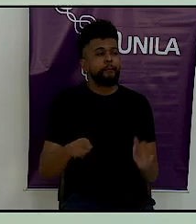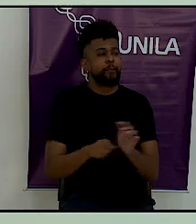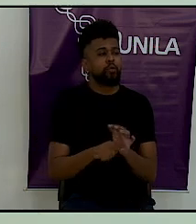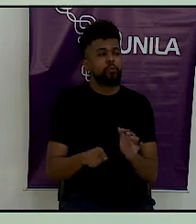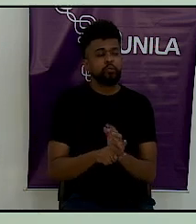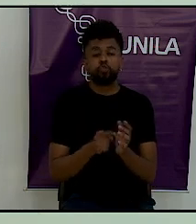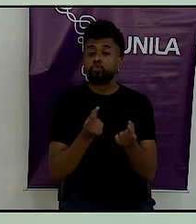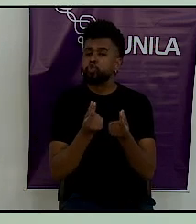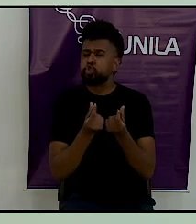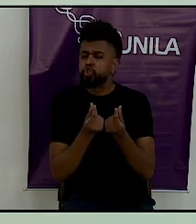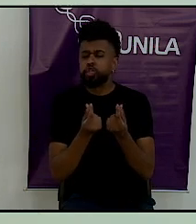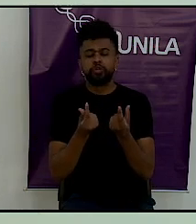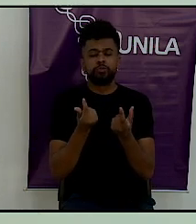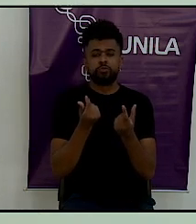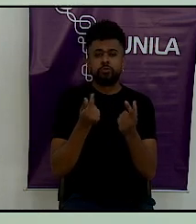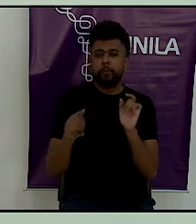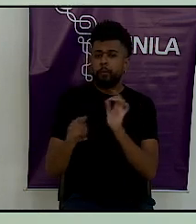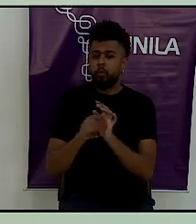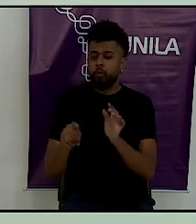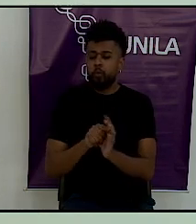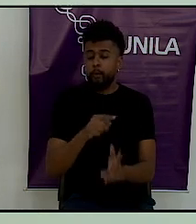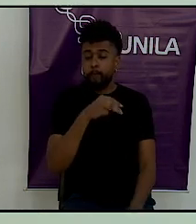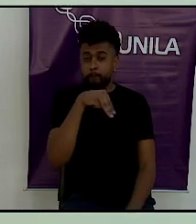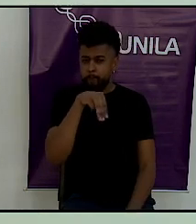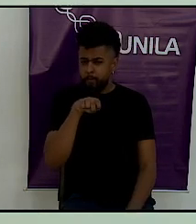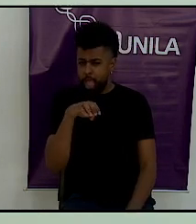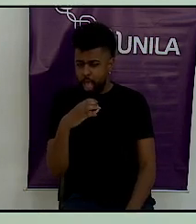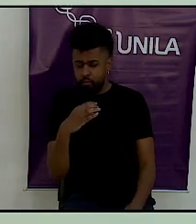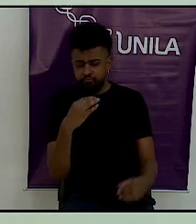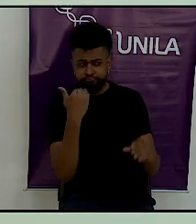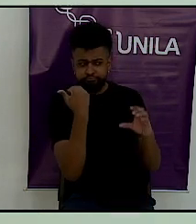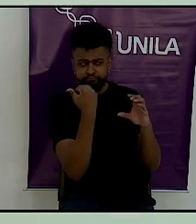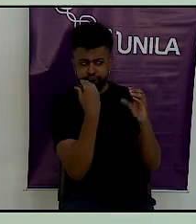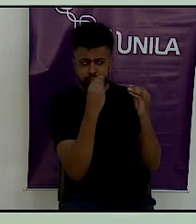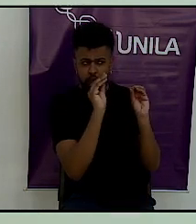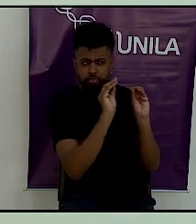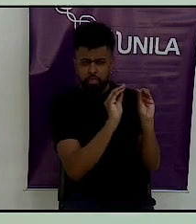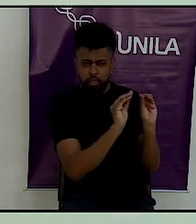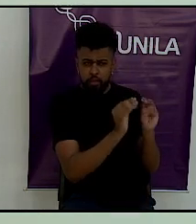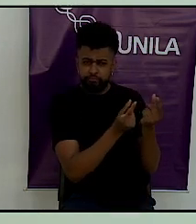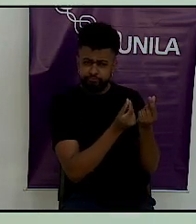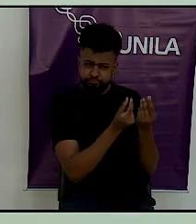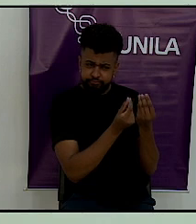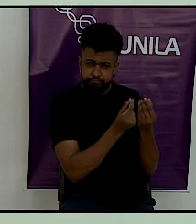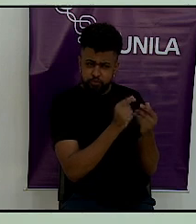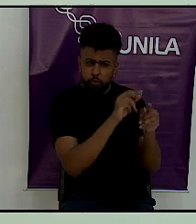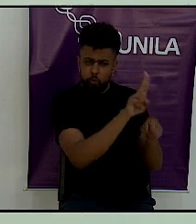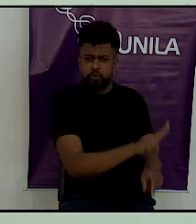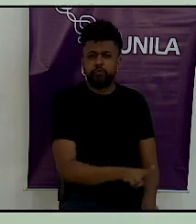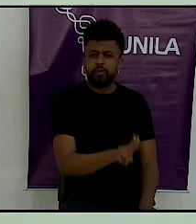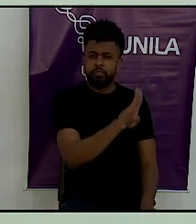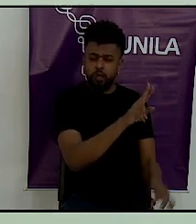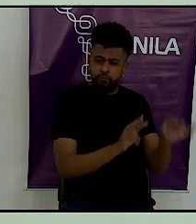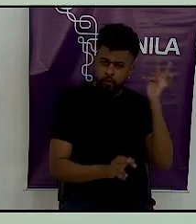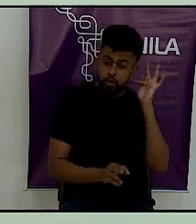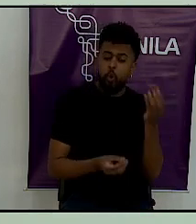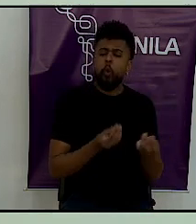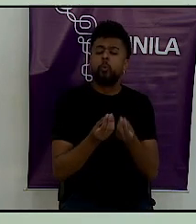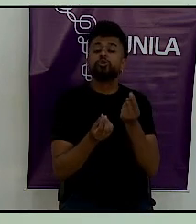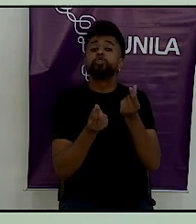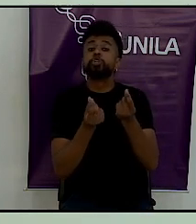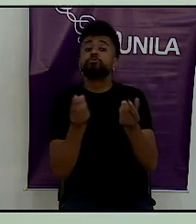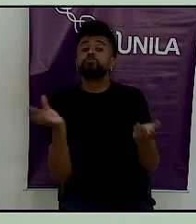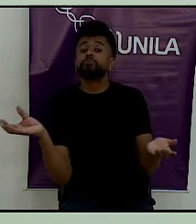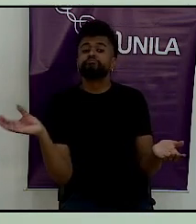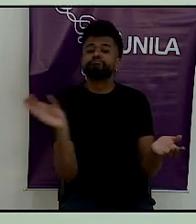envio de recursos do Ministério da Educação para as universidades, né? Então, também vou explicar um pouco de como é que o recurso chega na UNILA